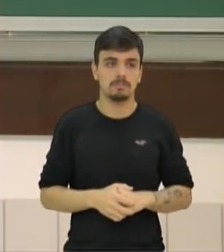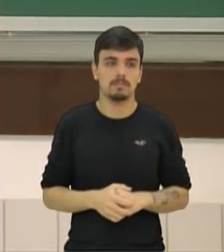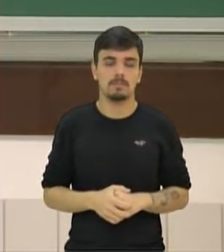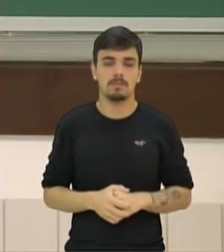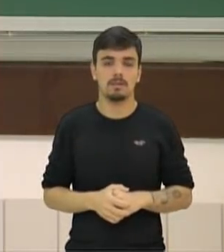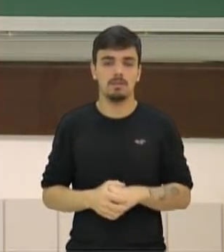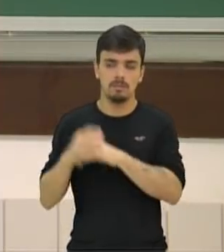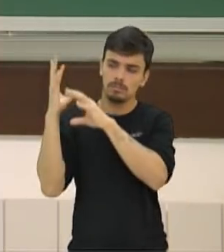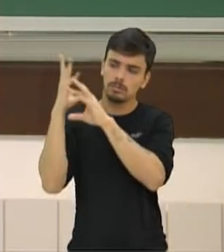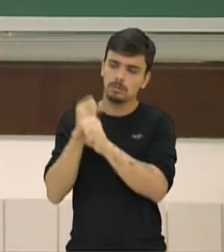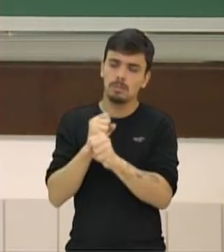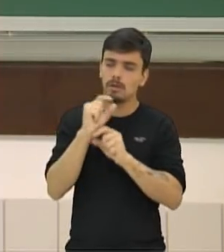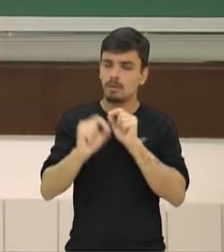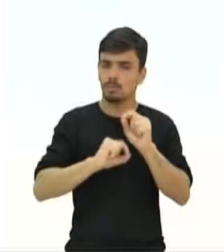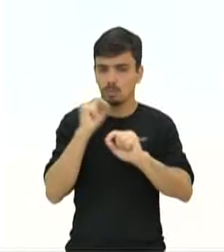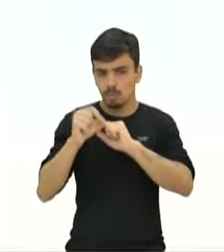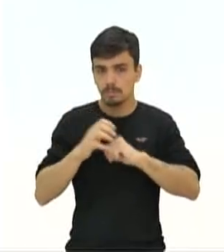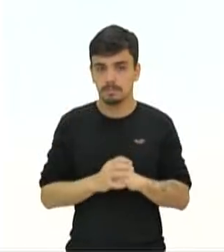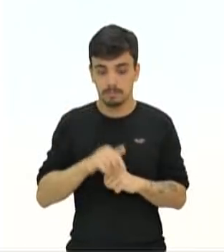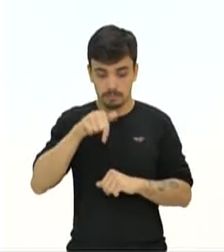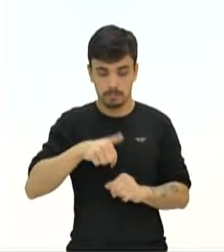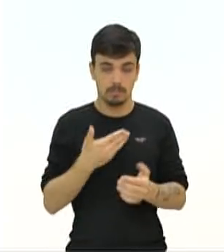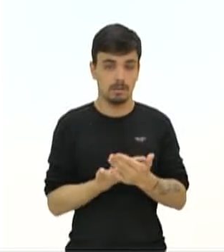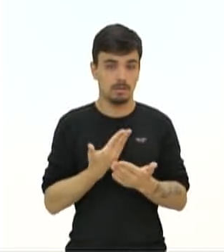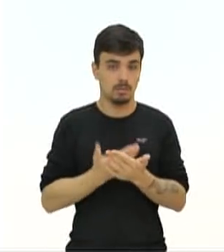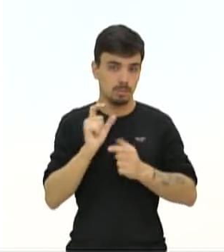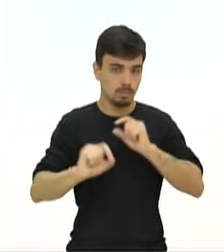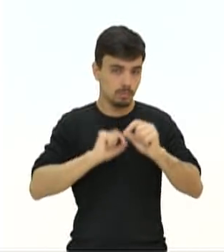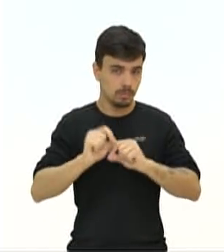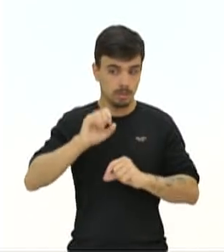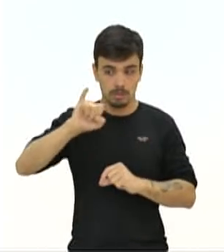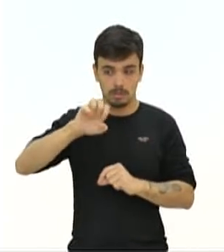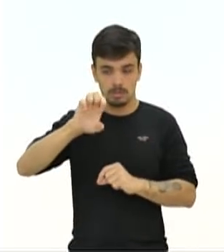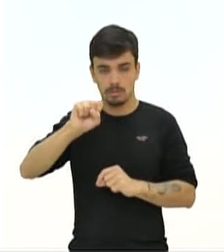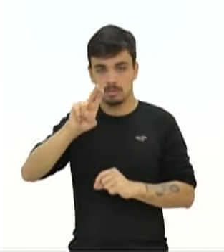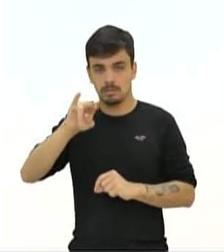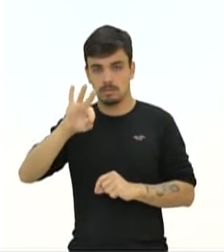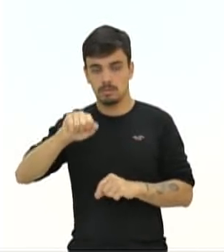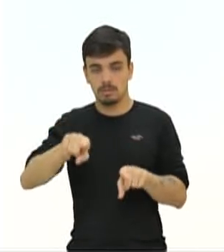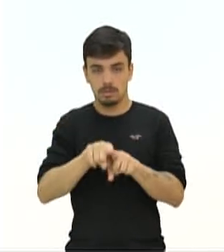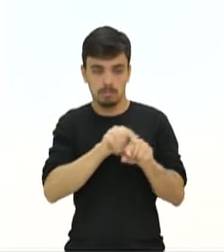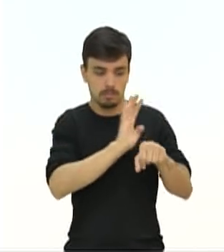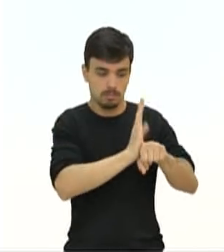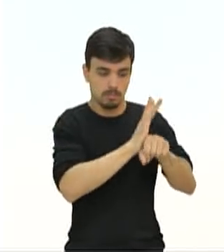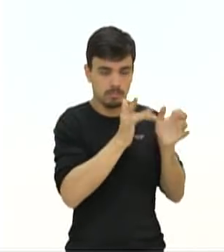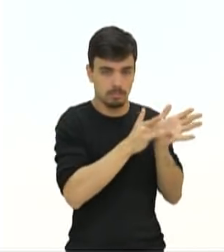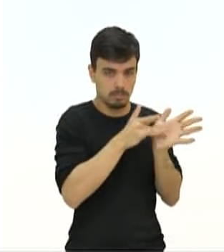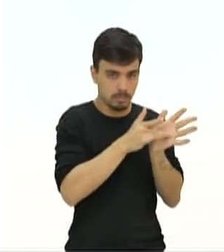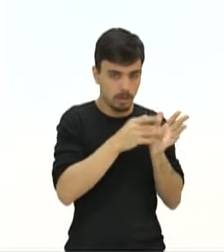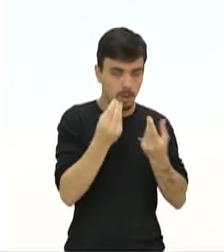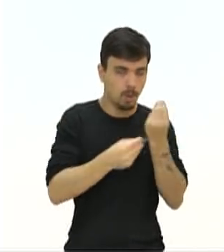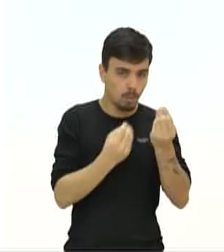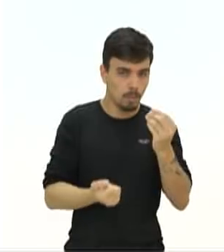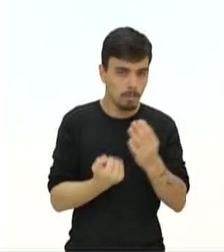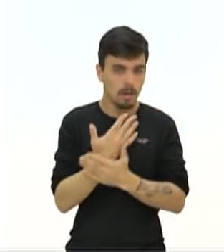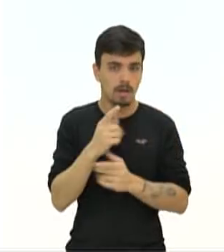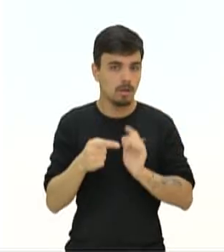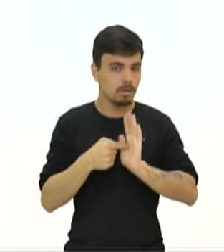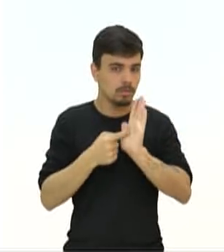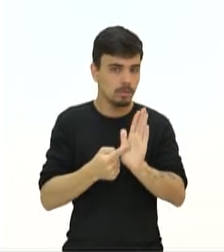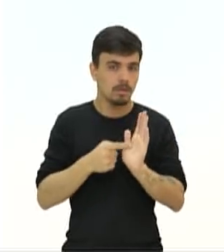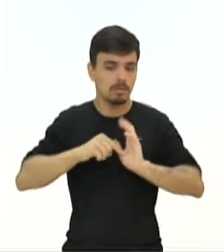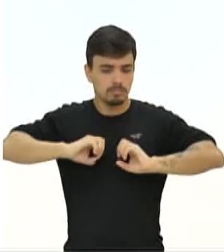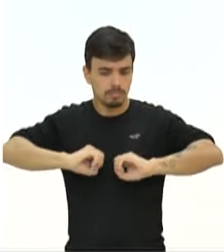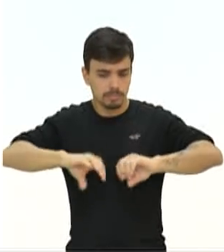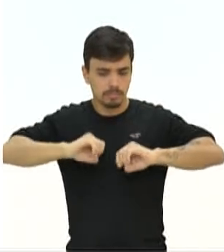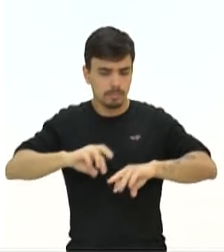Então, retomando, né? Nessa aula, né? Os jesuítas e as encenações teatrais como forma de passar os